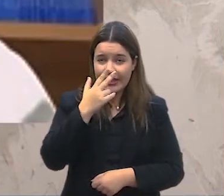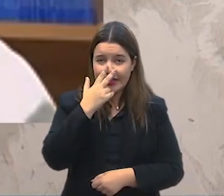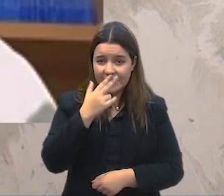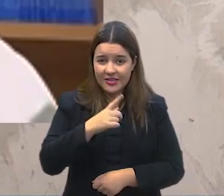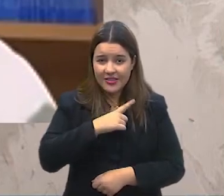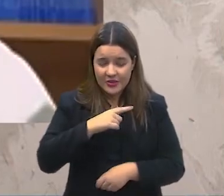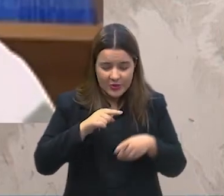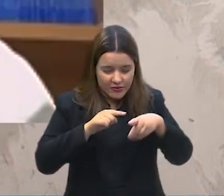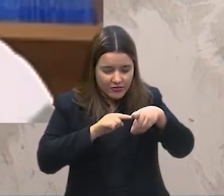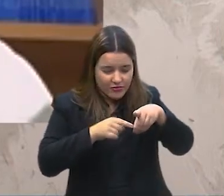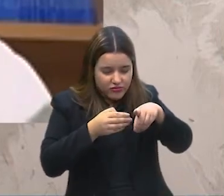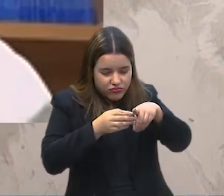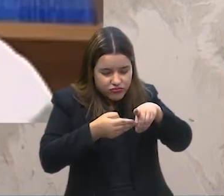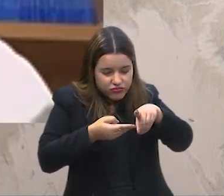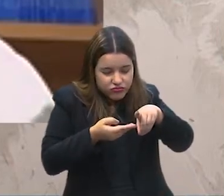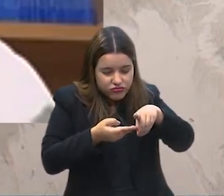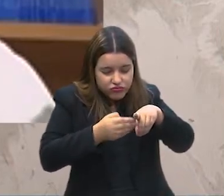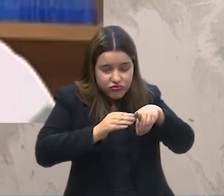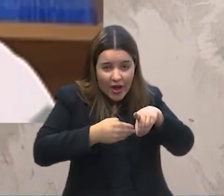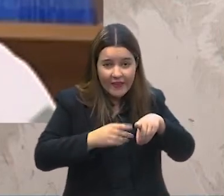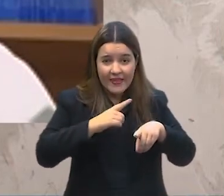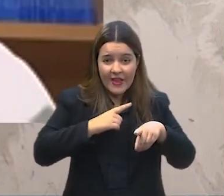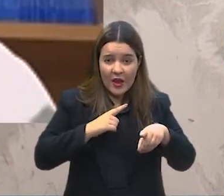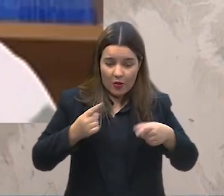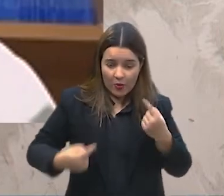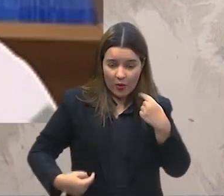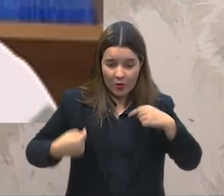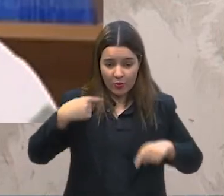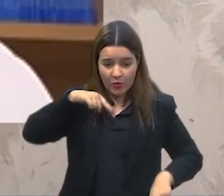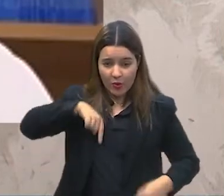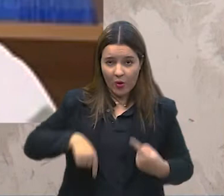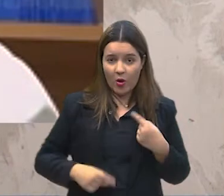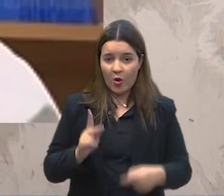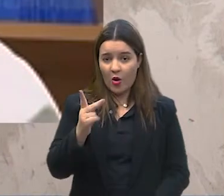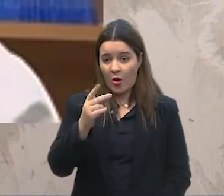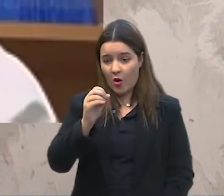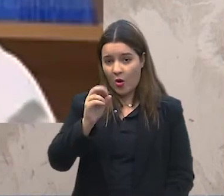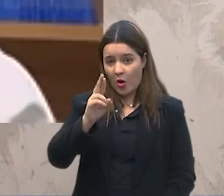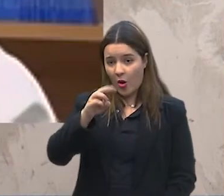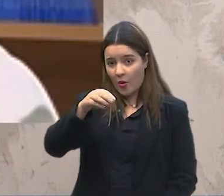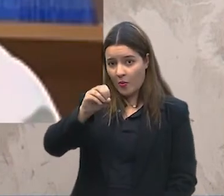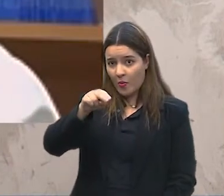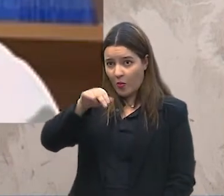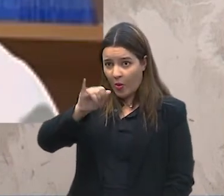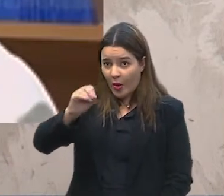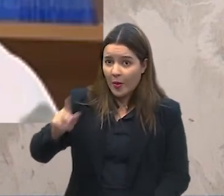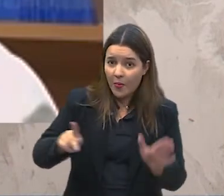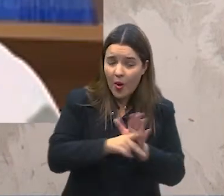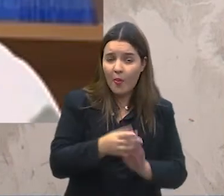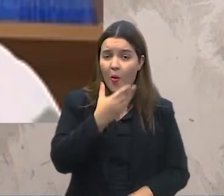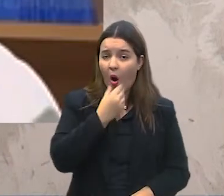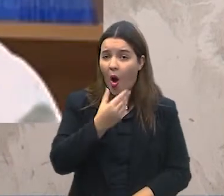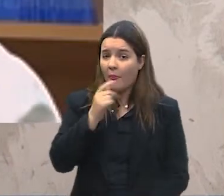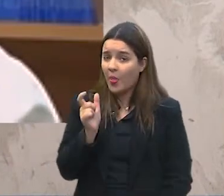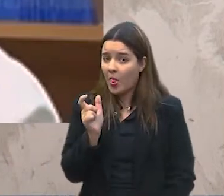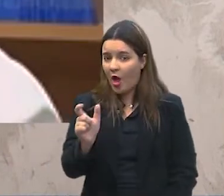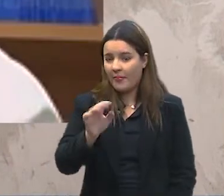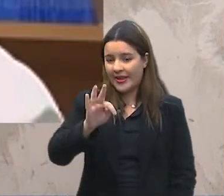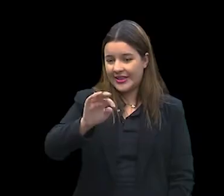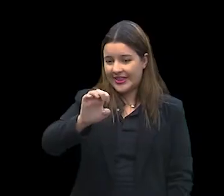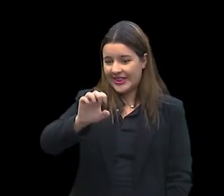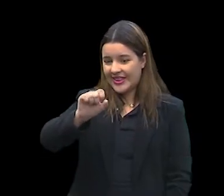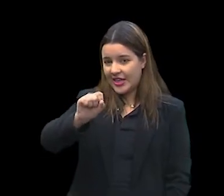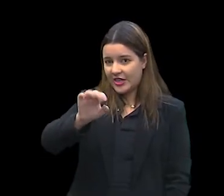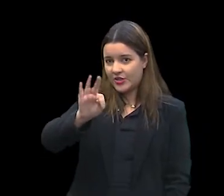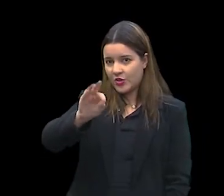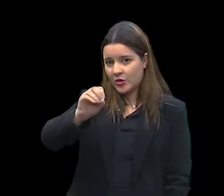que é sensível ao hormônio. Tá? O hormônio masculino, principalmente testosterona e os seus derivados,